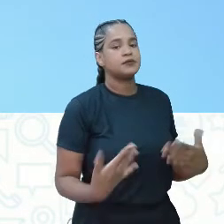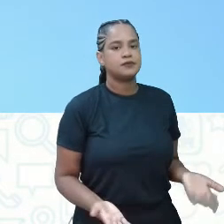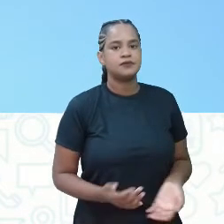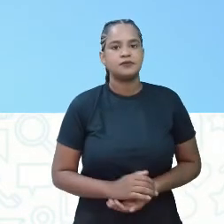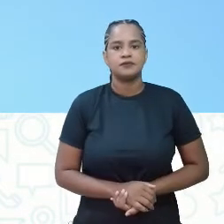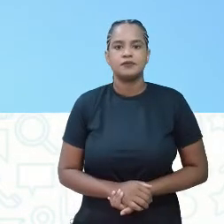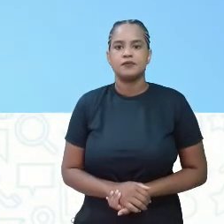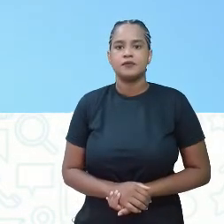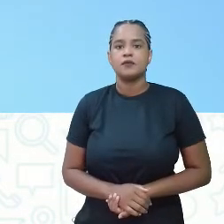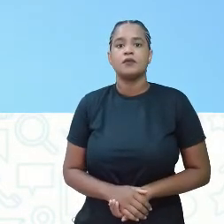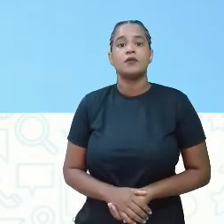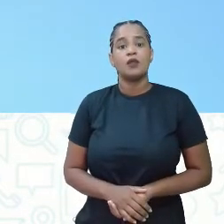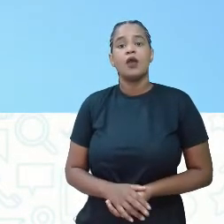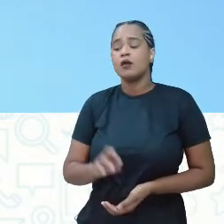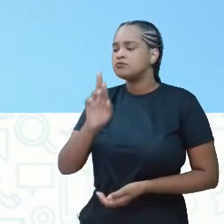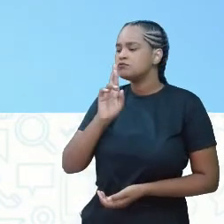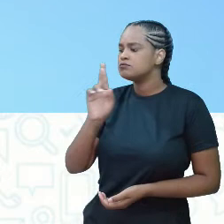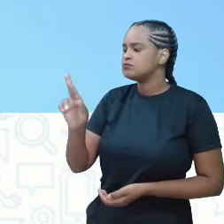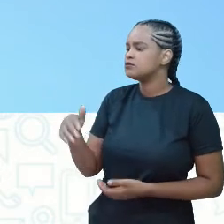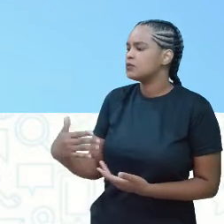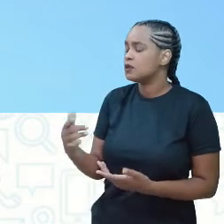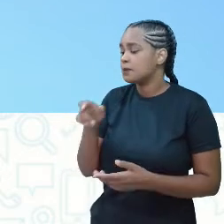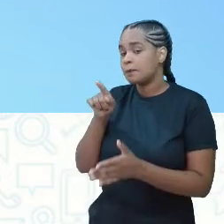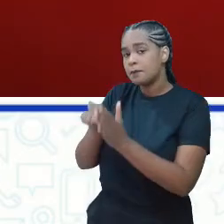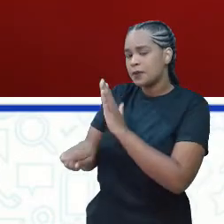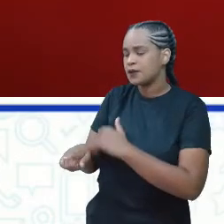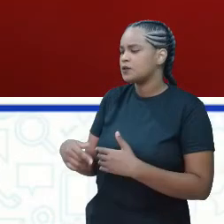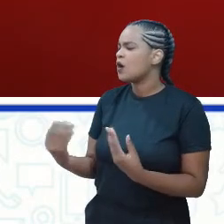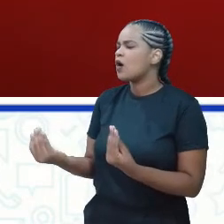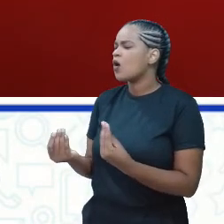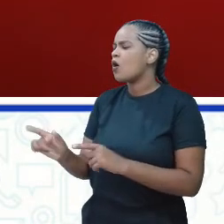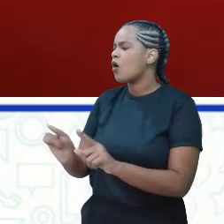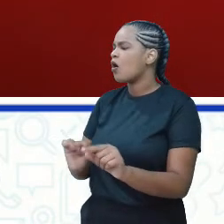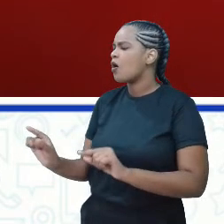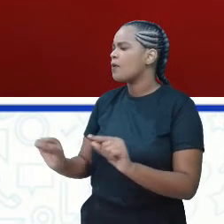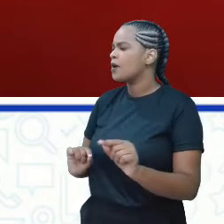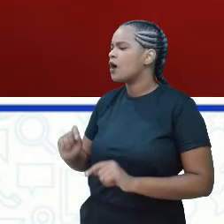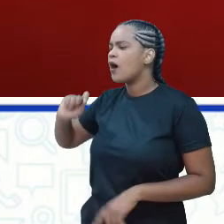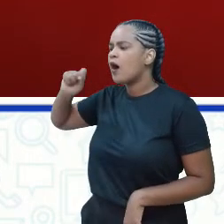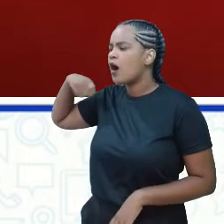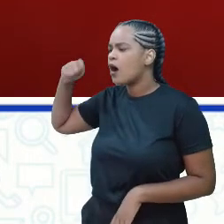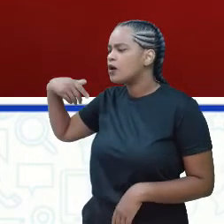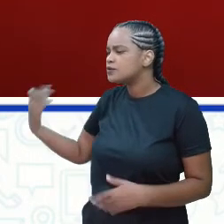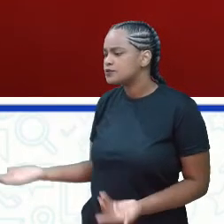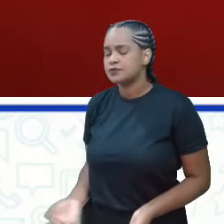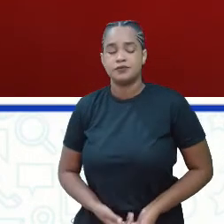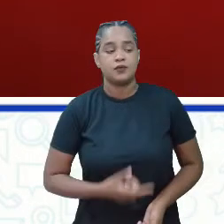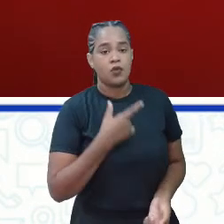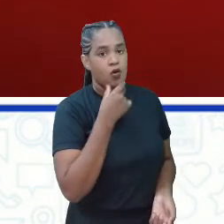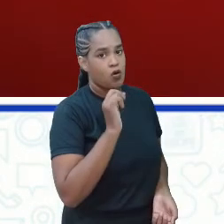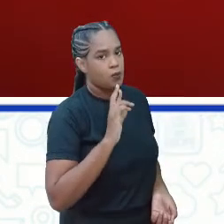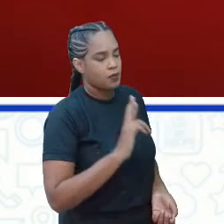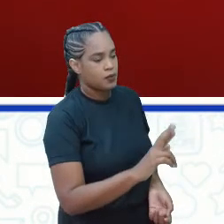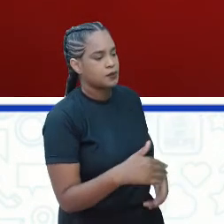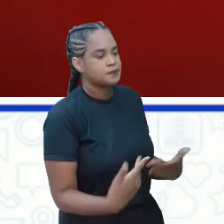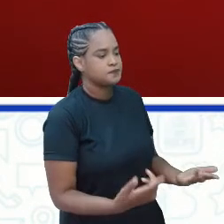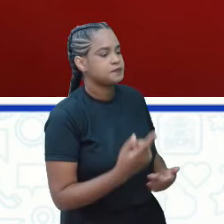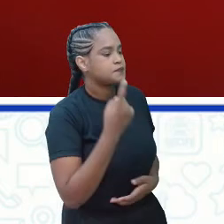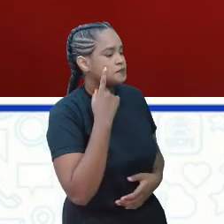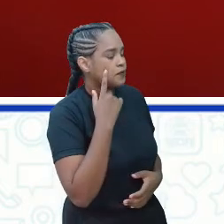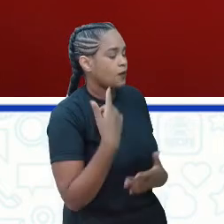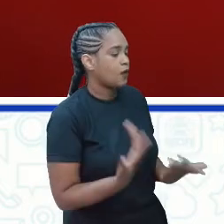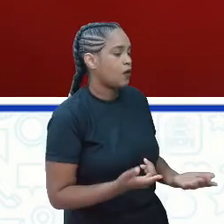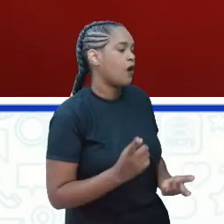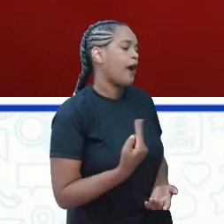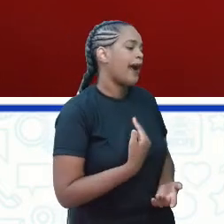autor. E a revista pergunta: como será a escolha dos autores? Maurício de Souza responde: